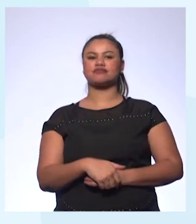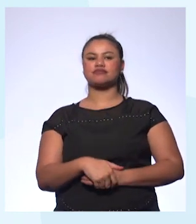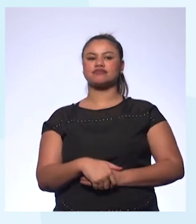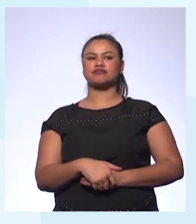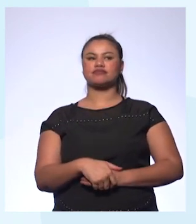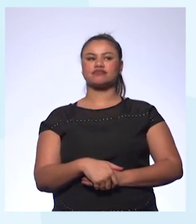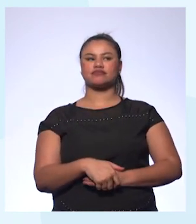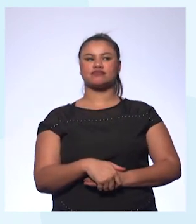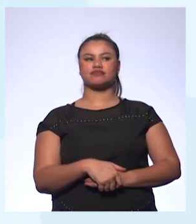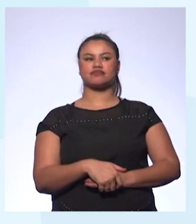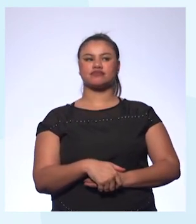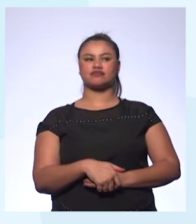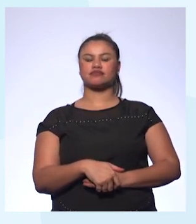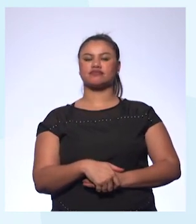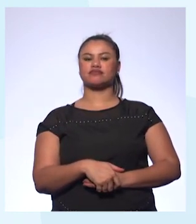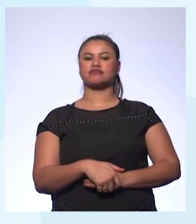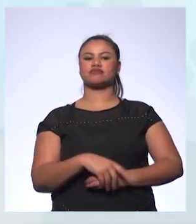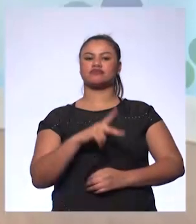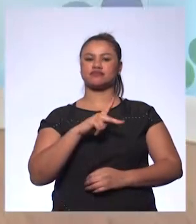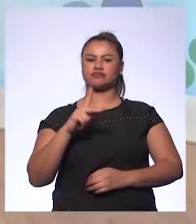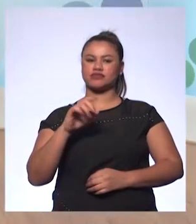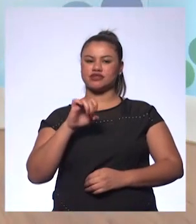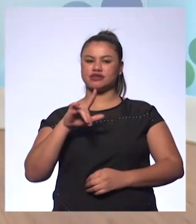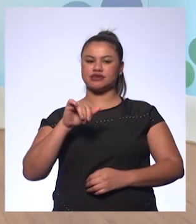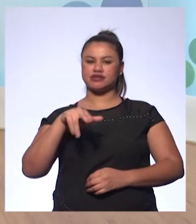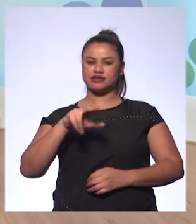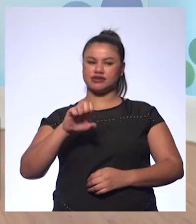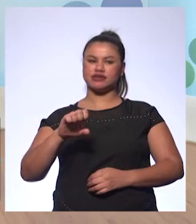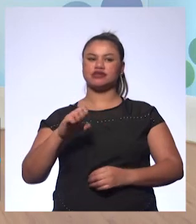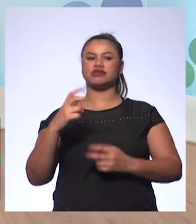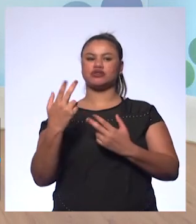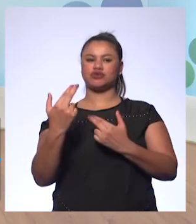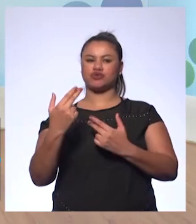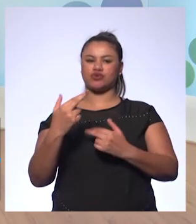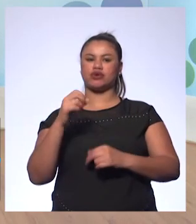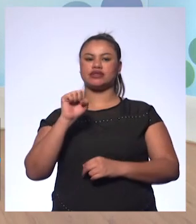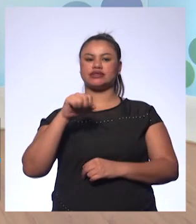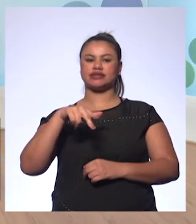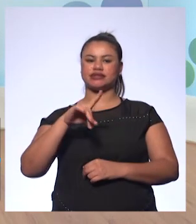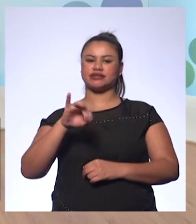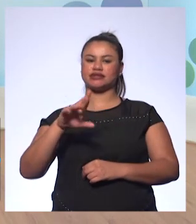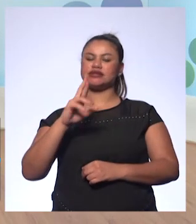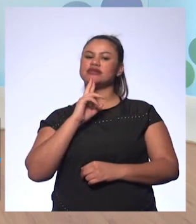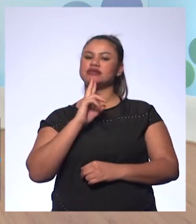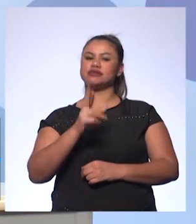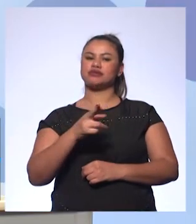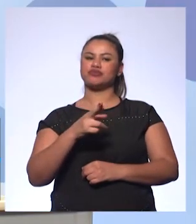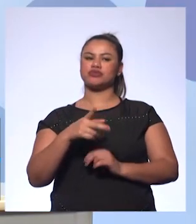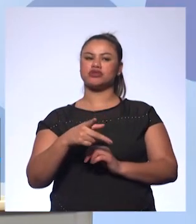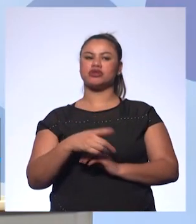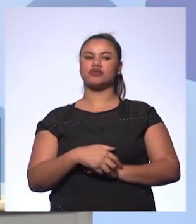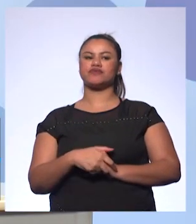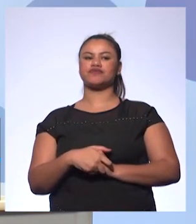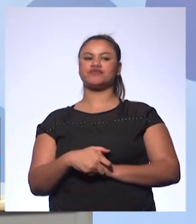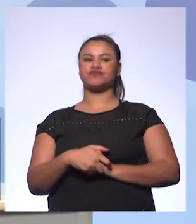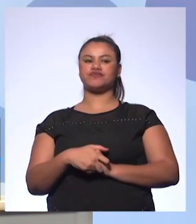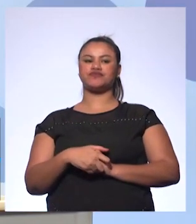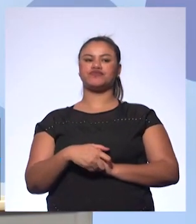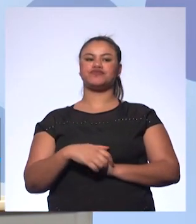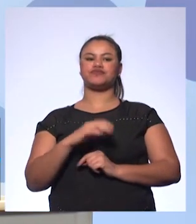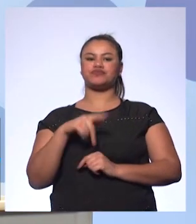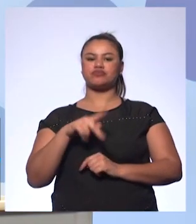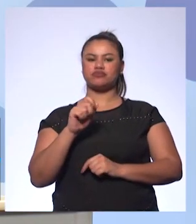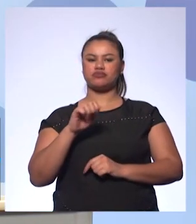a professora Elaine também respondeu a mesma coisa a Sandra tá Não ela tá respondendo à anterior a